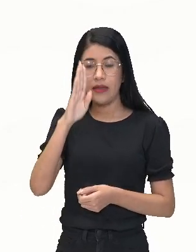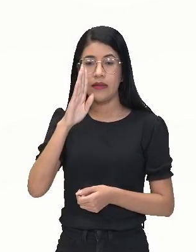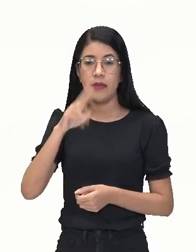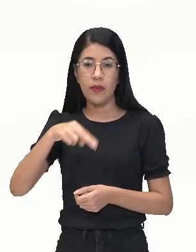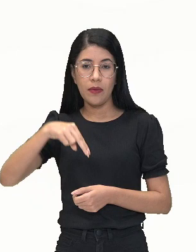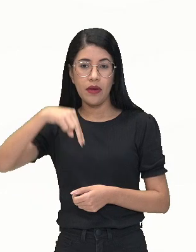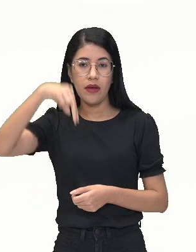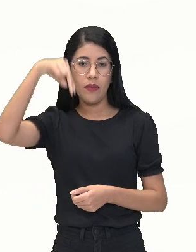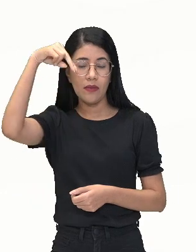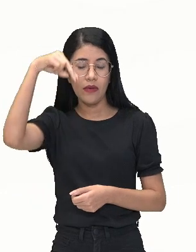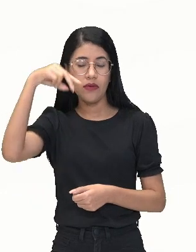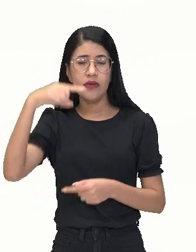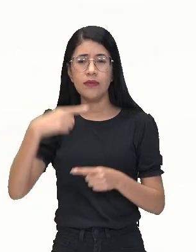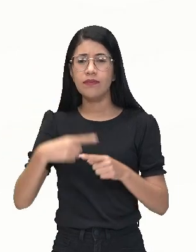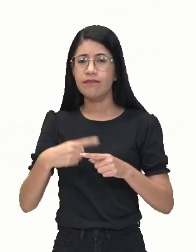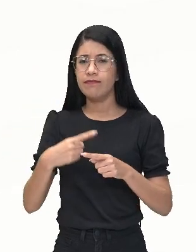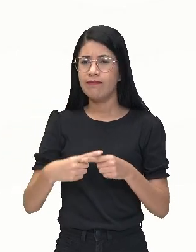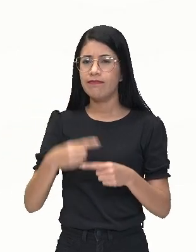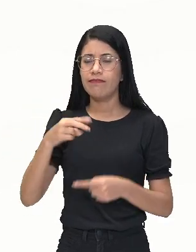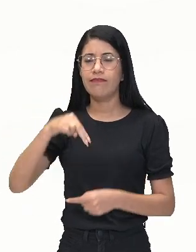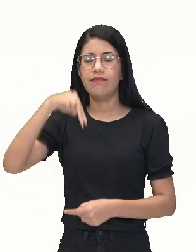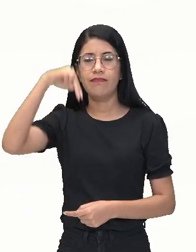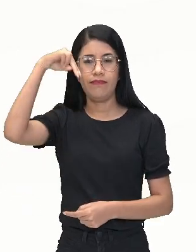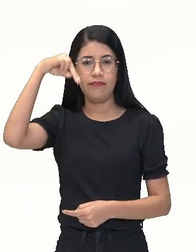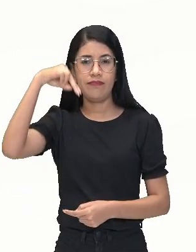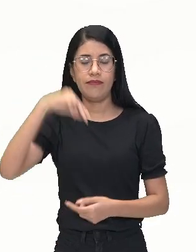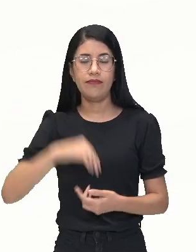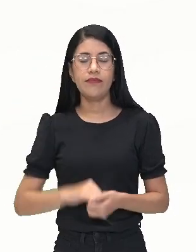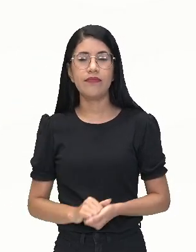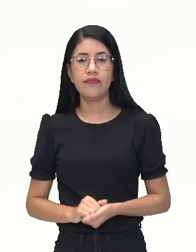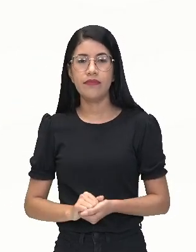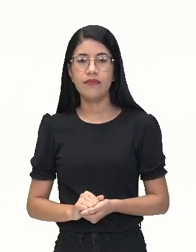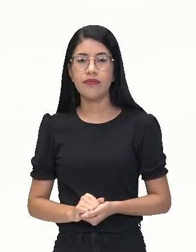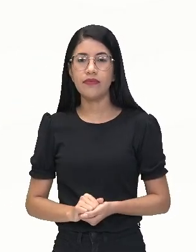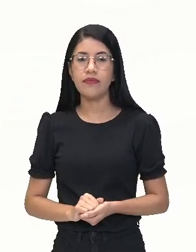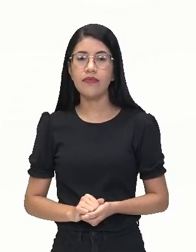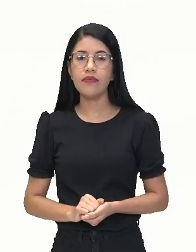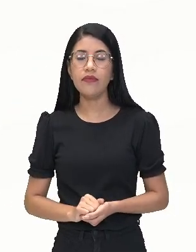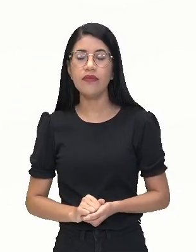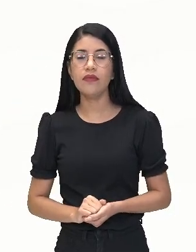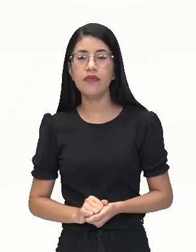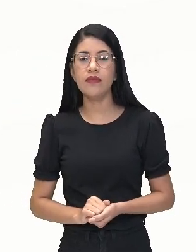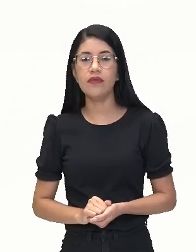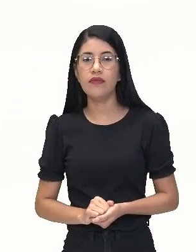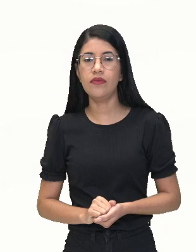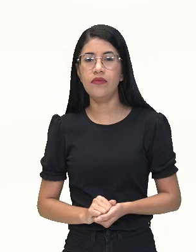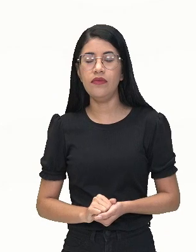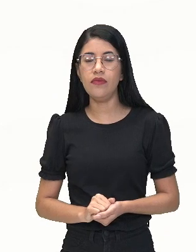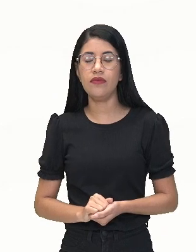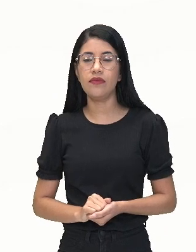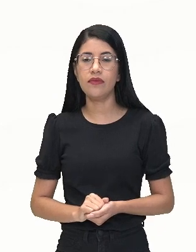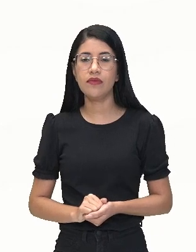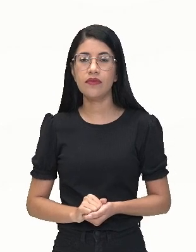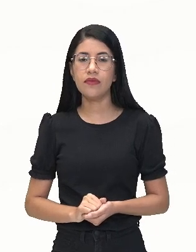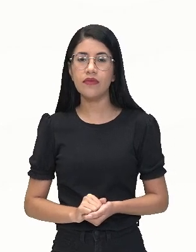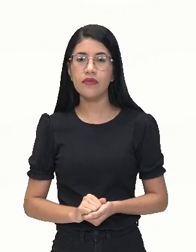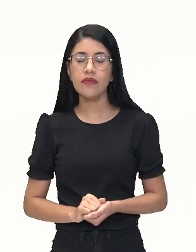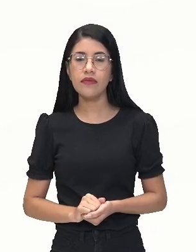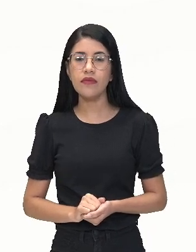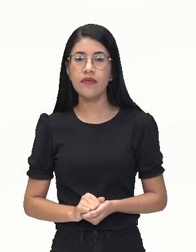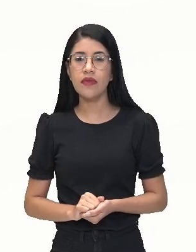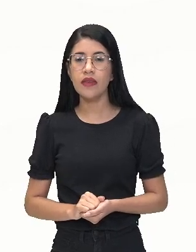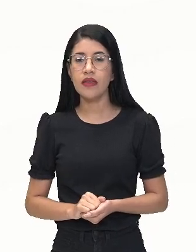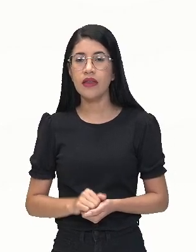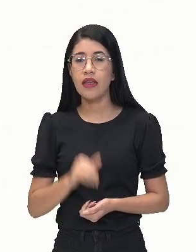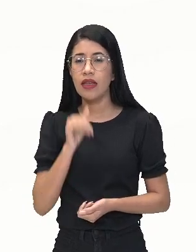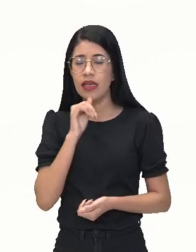norte. Por que é o norte, professor? O ponto principal da orientação. Pelo fato de que a agulha,